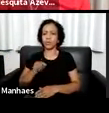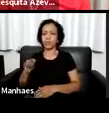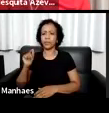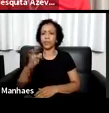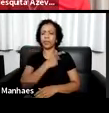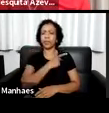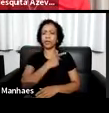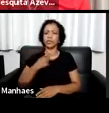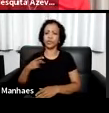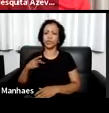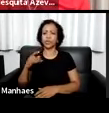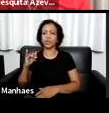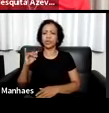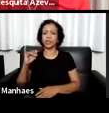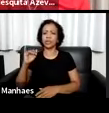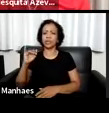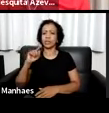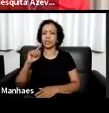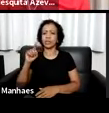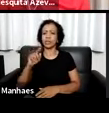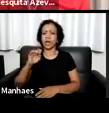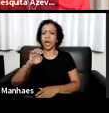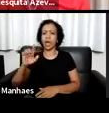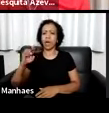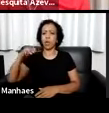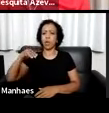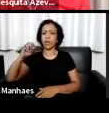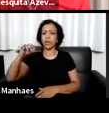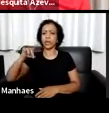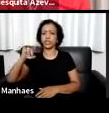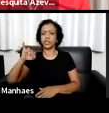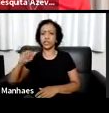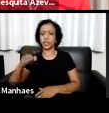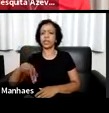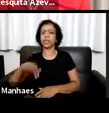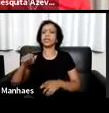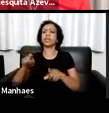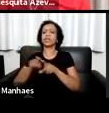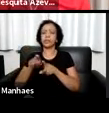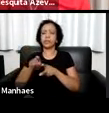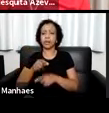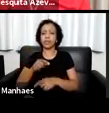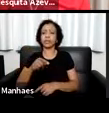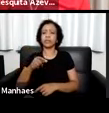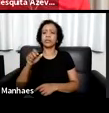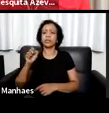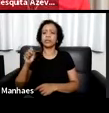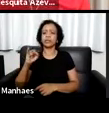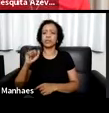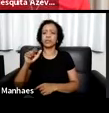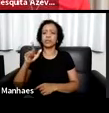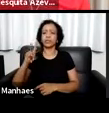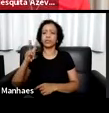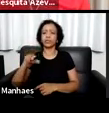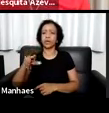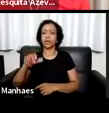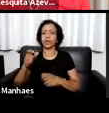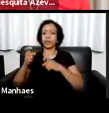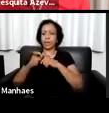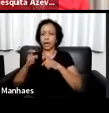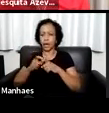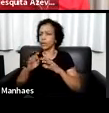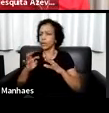Medina, irmão nosso, lá de Alto Alegre, pela Silvana também, ele é médico. Temos vários médicos nas nossas igrejas, enfermeiros